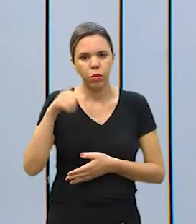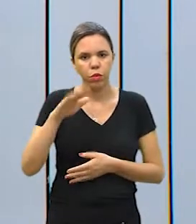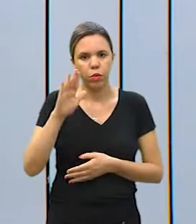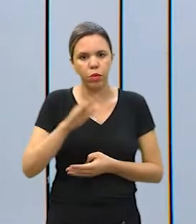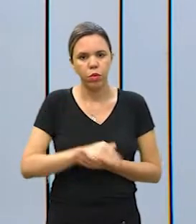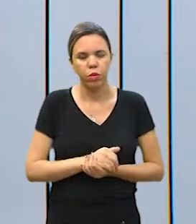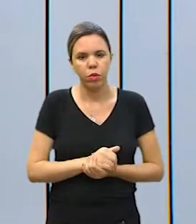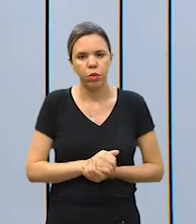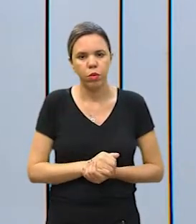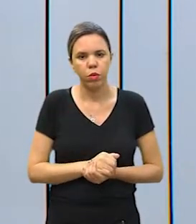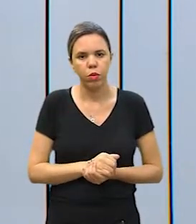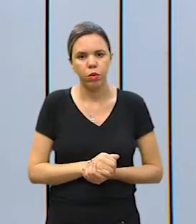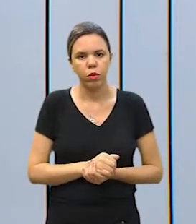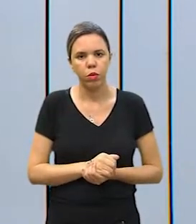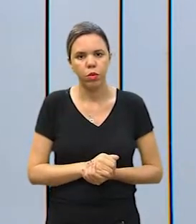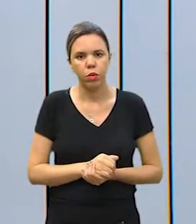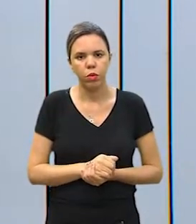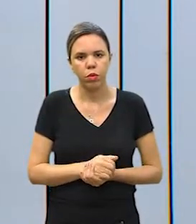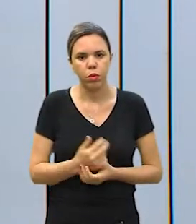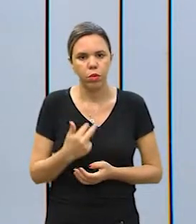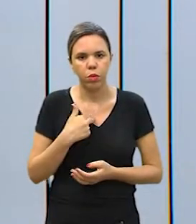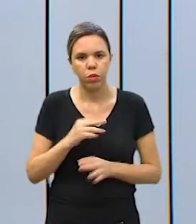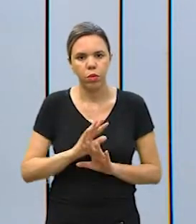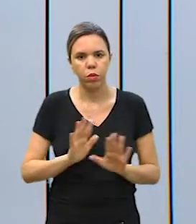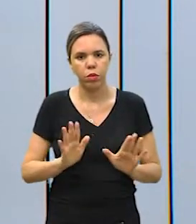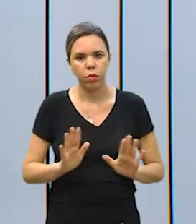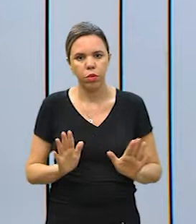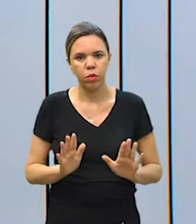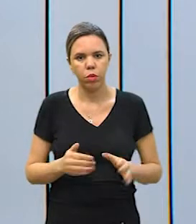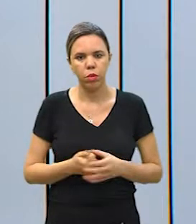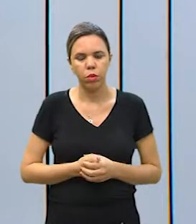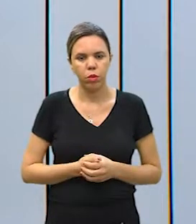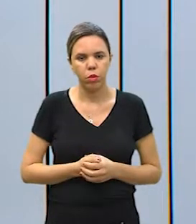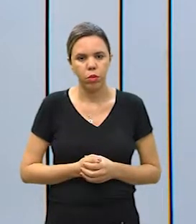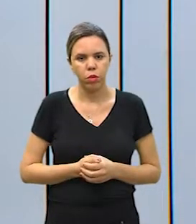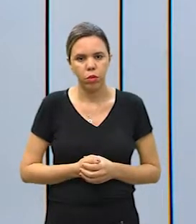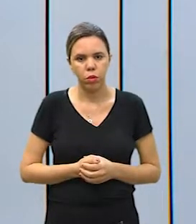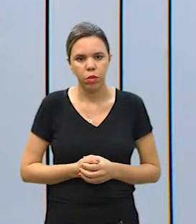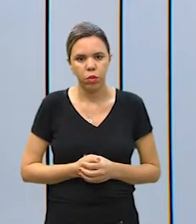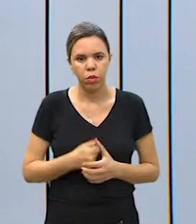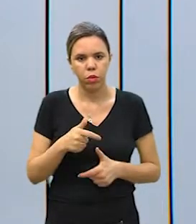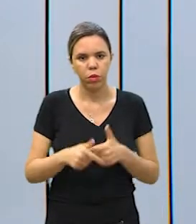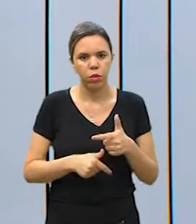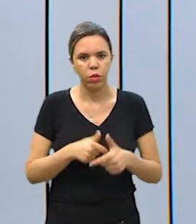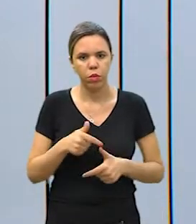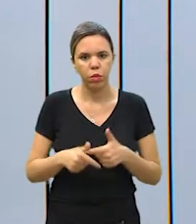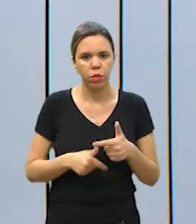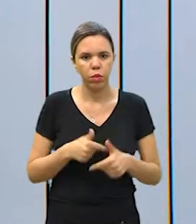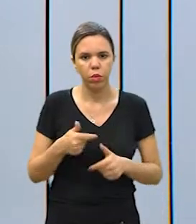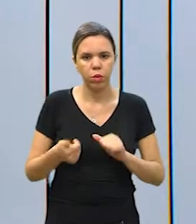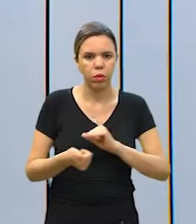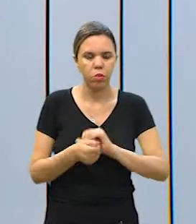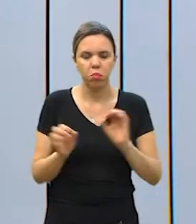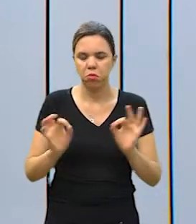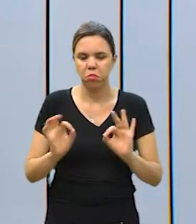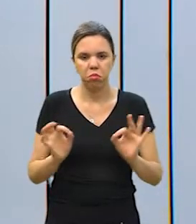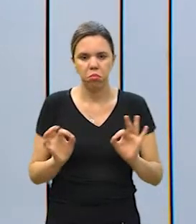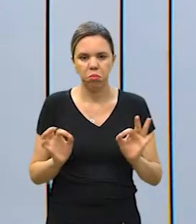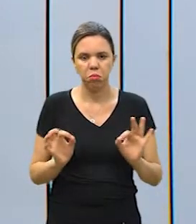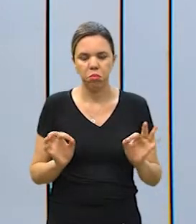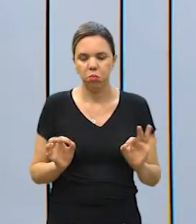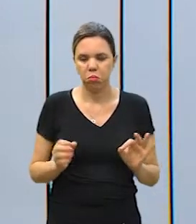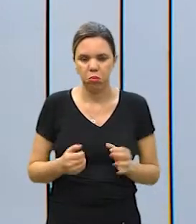dia mais sem condições de executar com